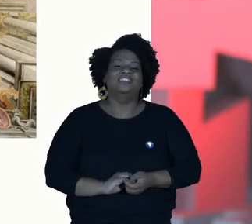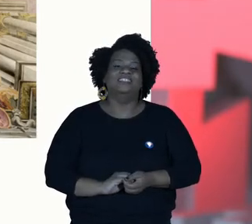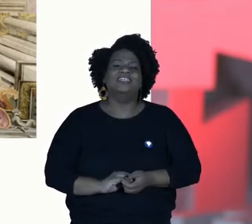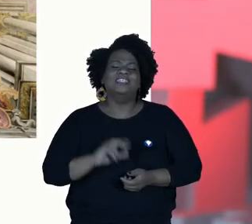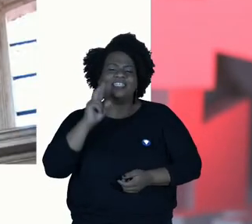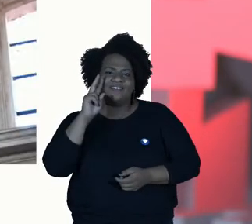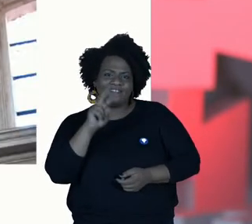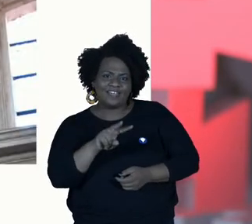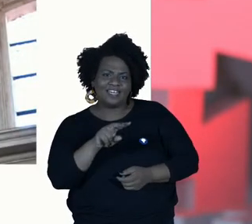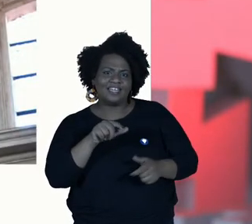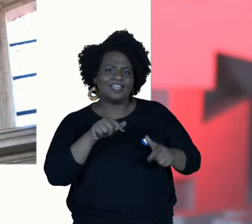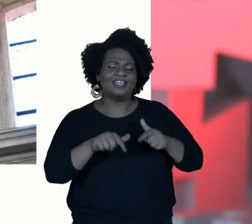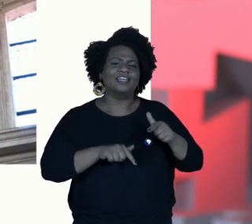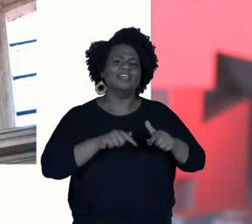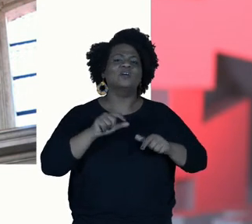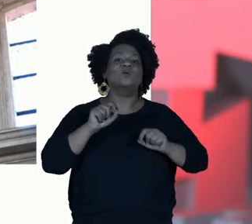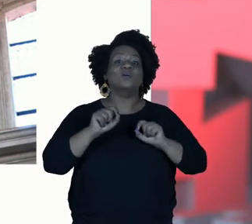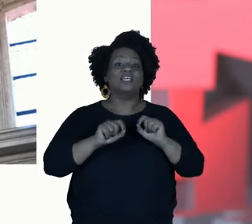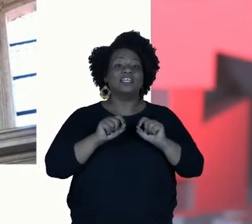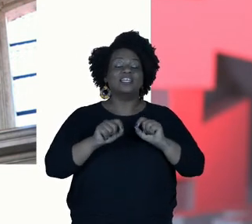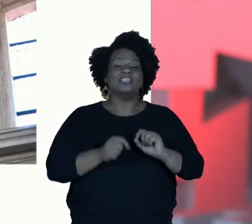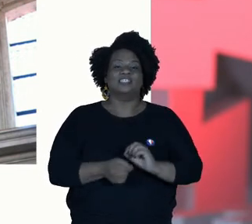nesse trabalho?